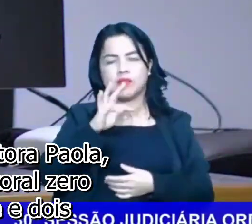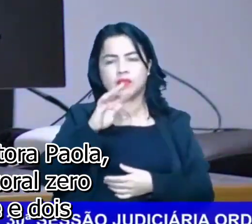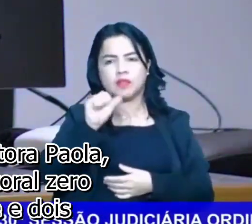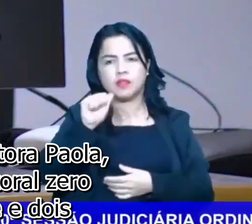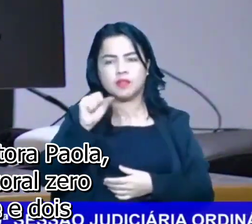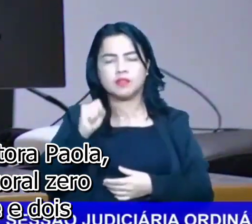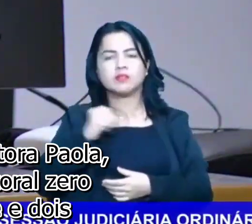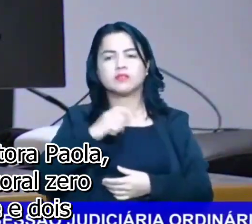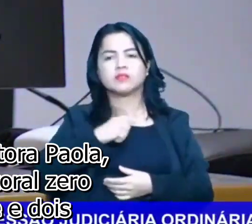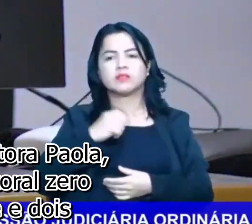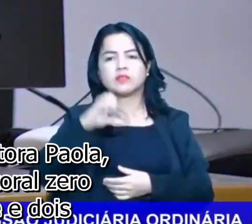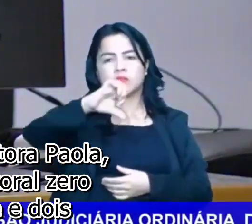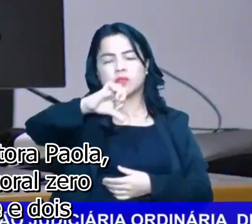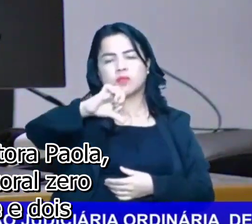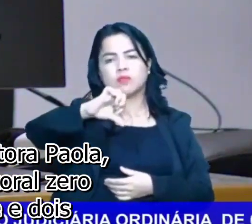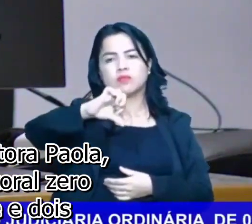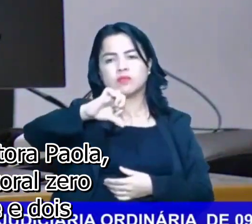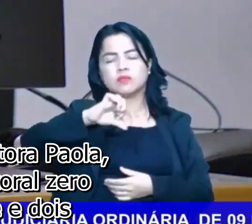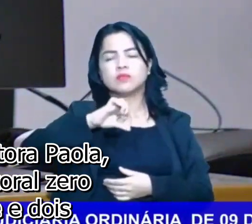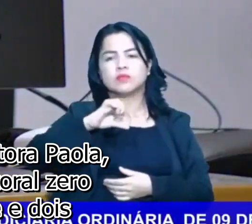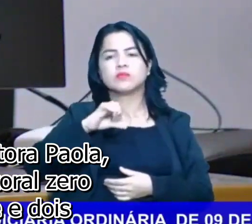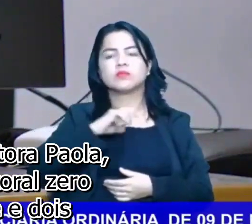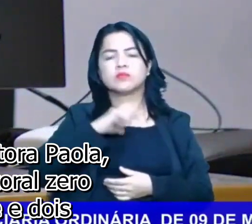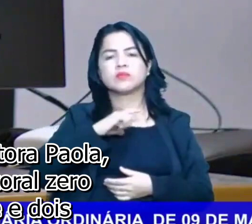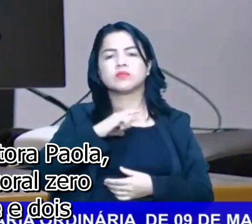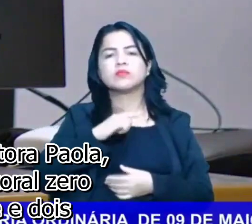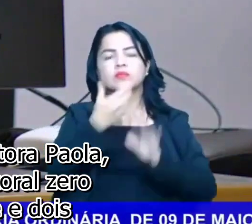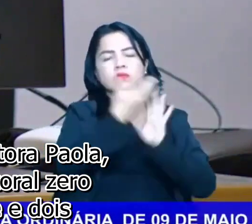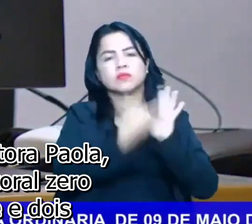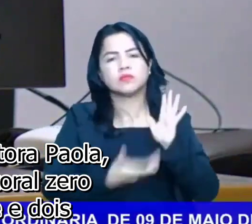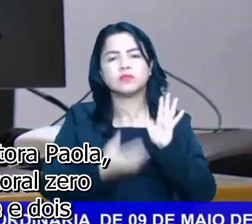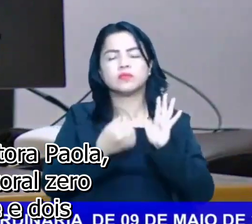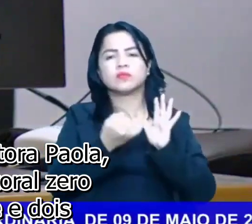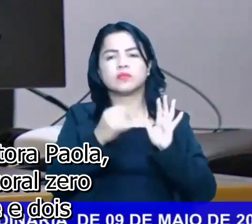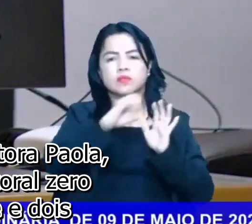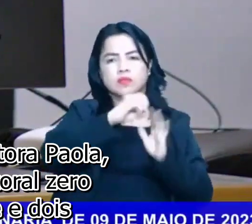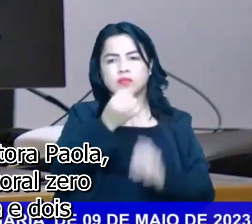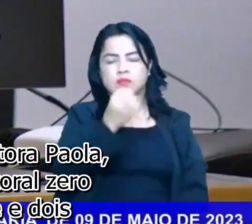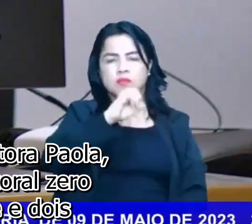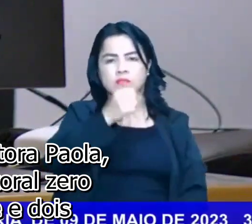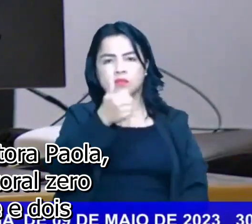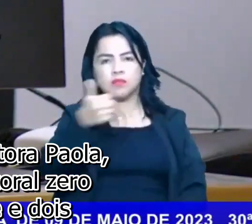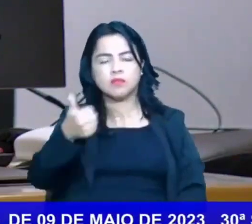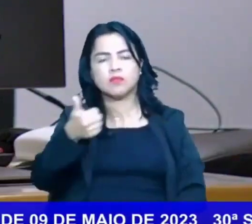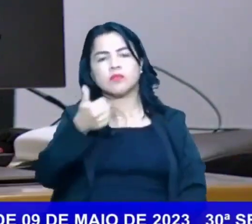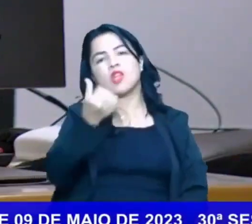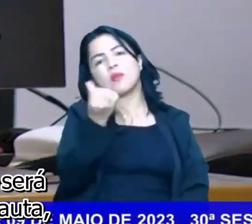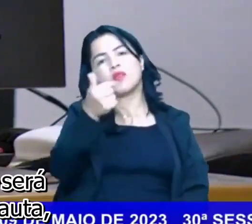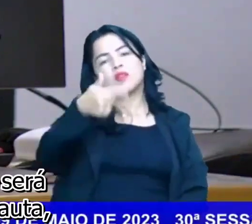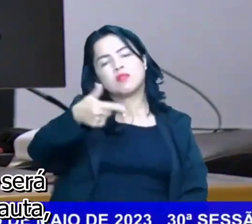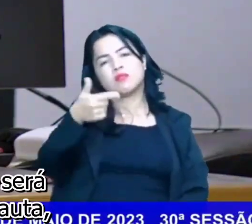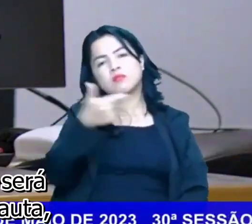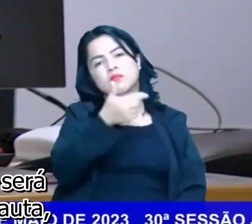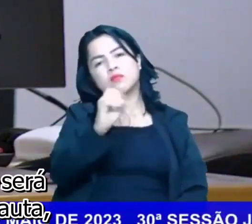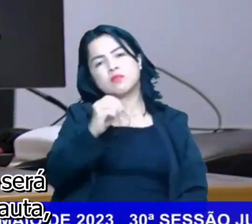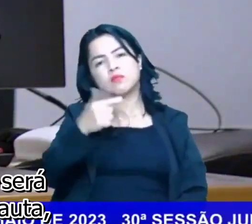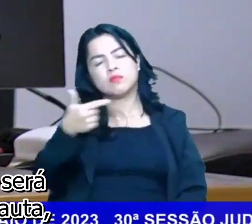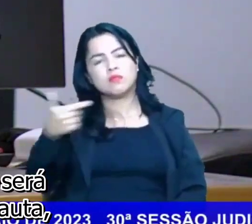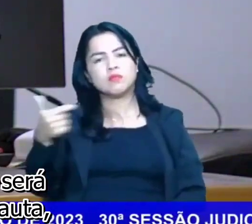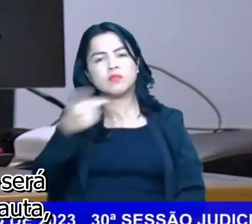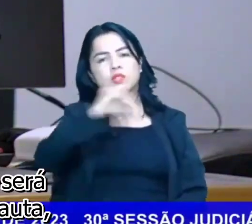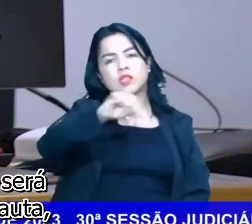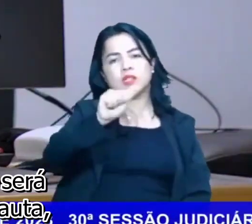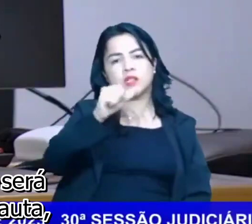bloco, doutora Paola, item 9 da pauta, prestação de contas eleitoral 060-11-62-2022, interessada Jaqueline